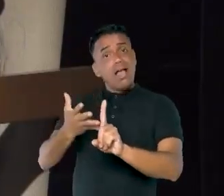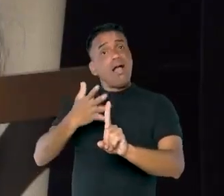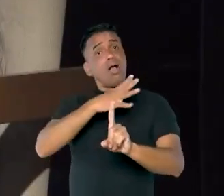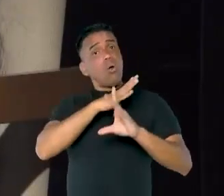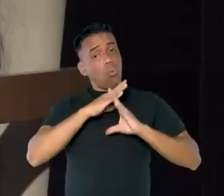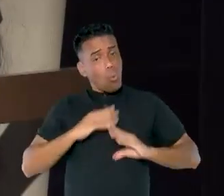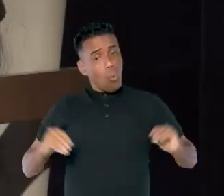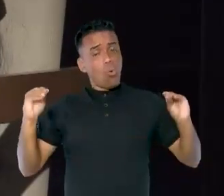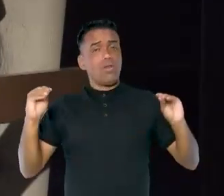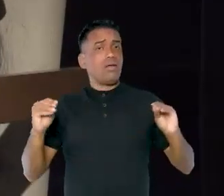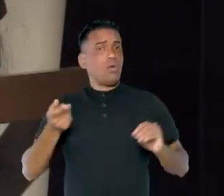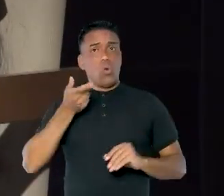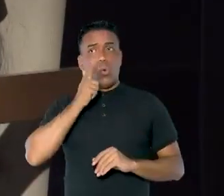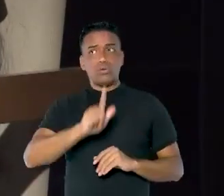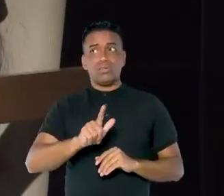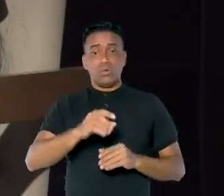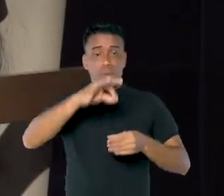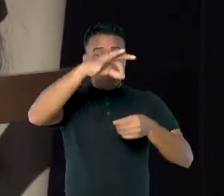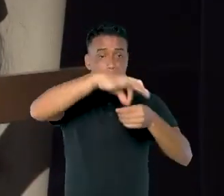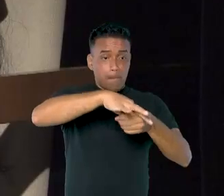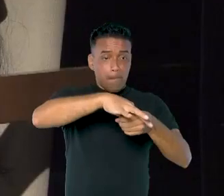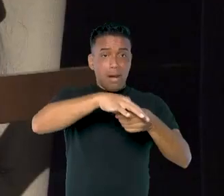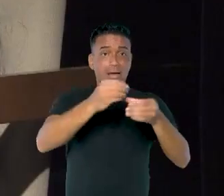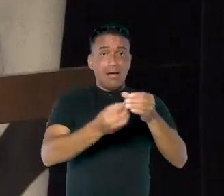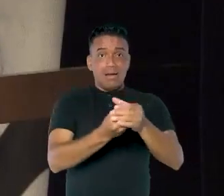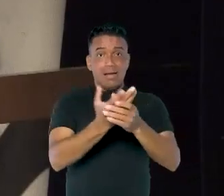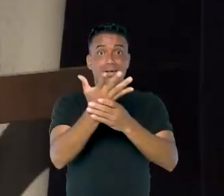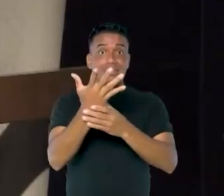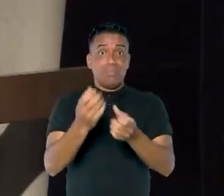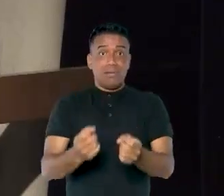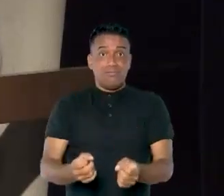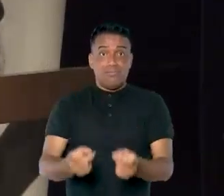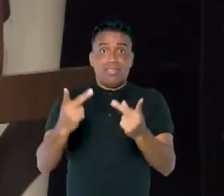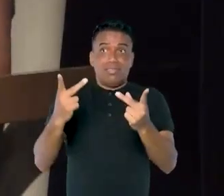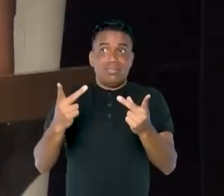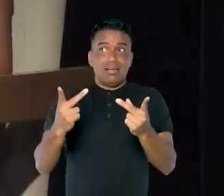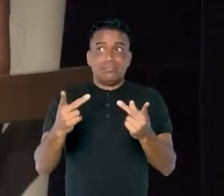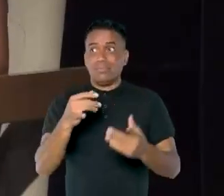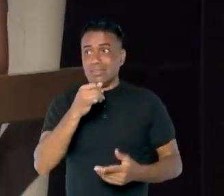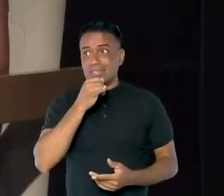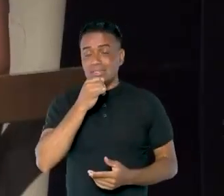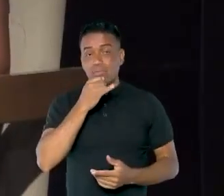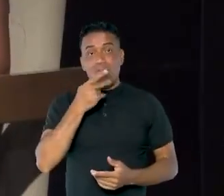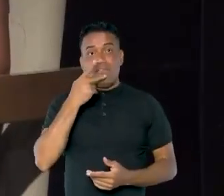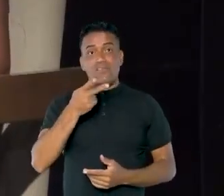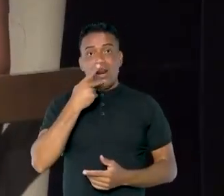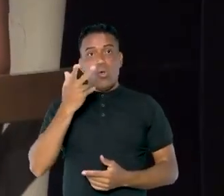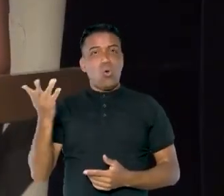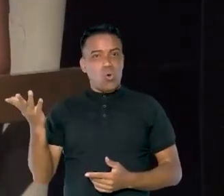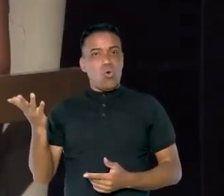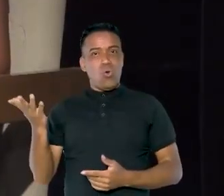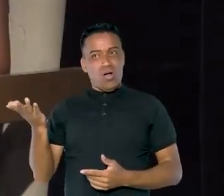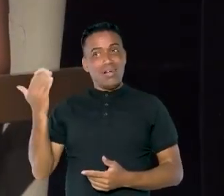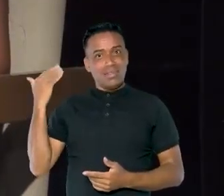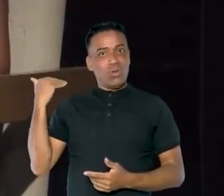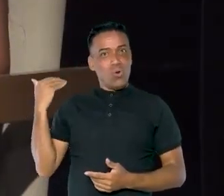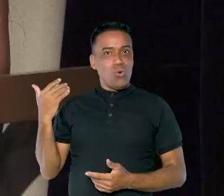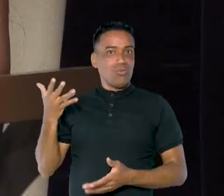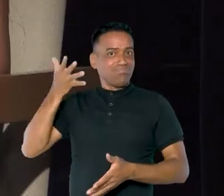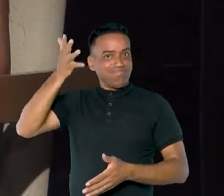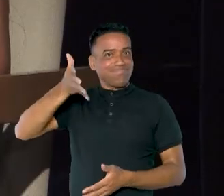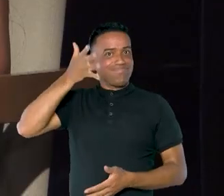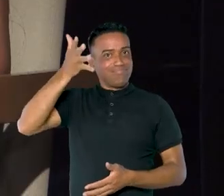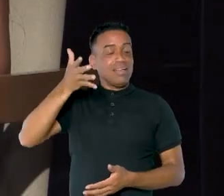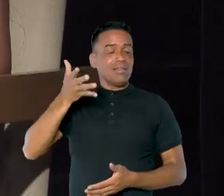não consigo colocar minha planta na venda, porque, como bem falou o nosso companheiro,